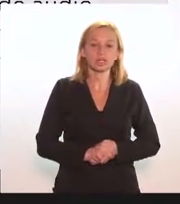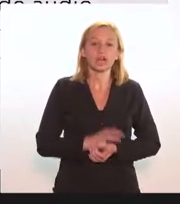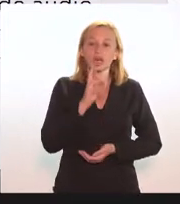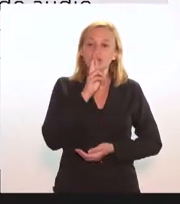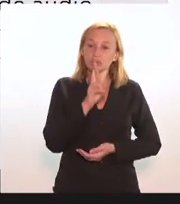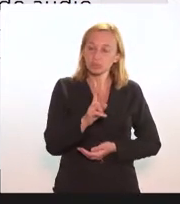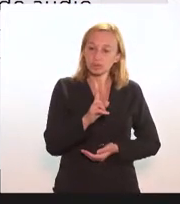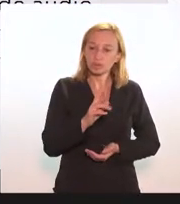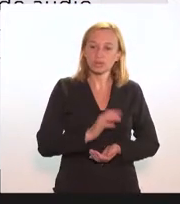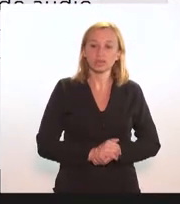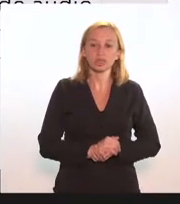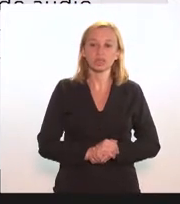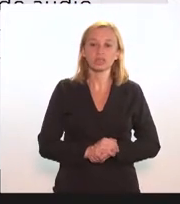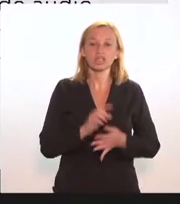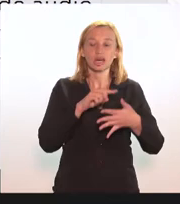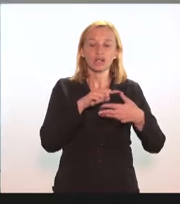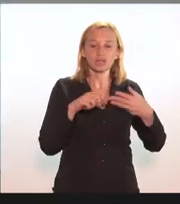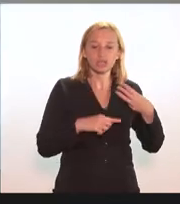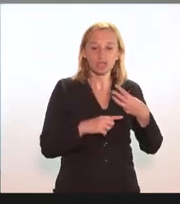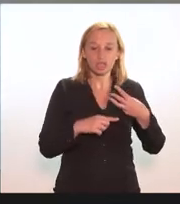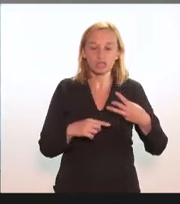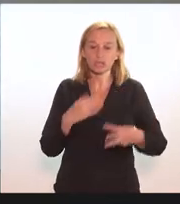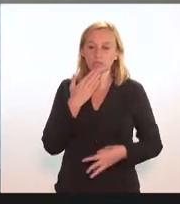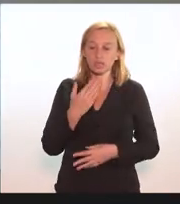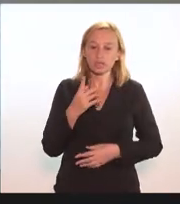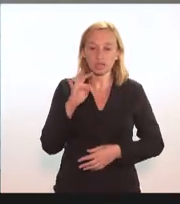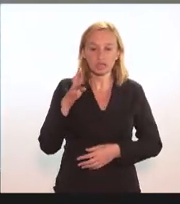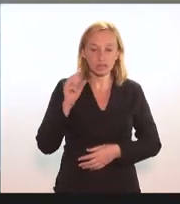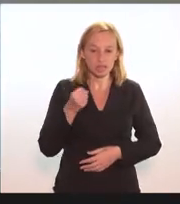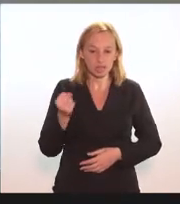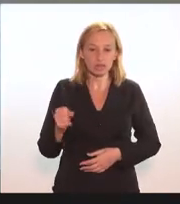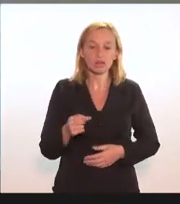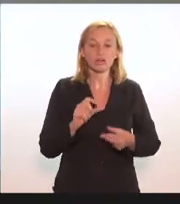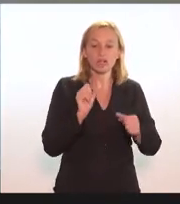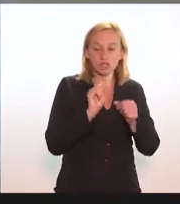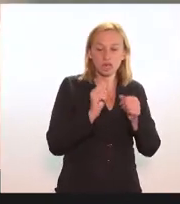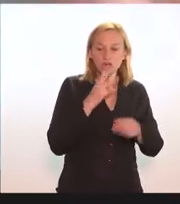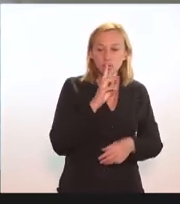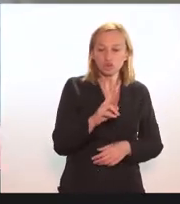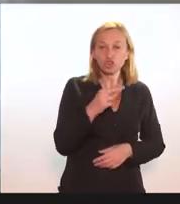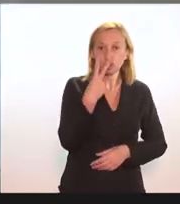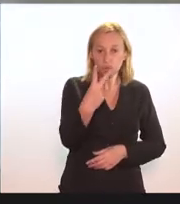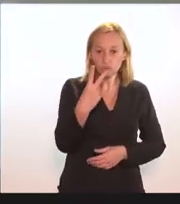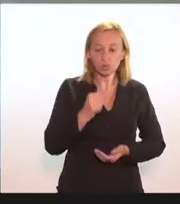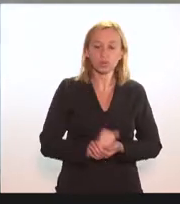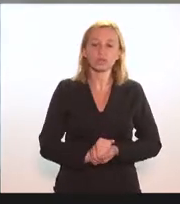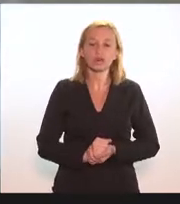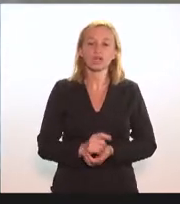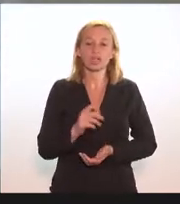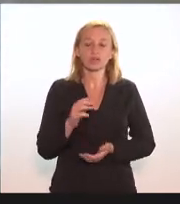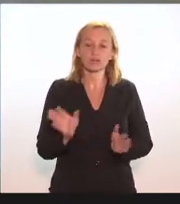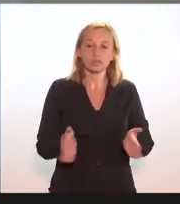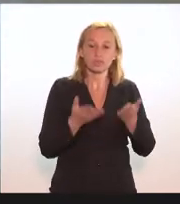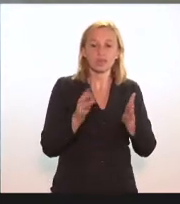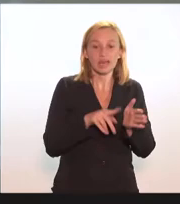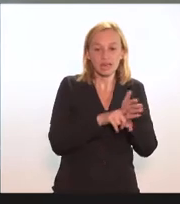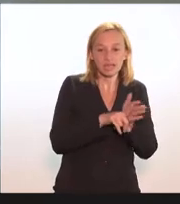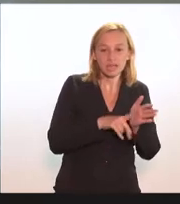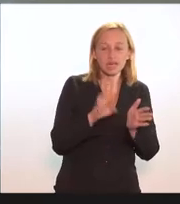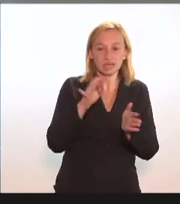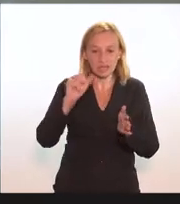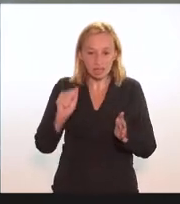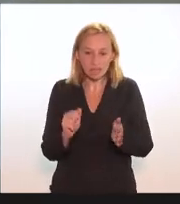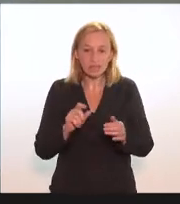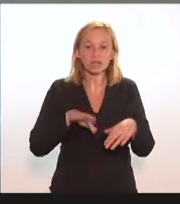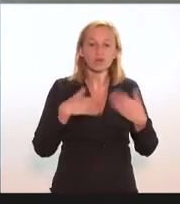respondendo a das três solicitações, eu imagino que eu respondi duas aqui no ofício, que era o desempenho da Receita e quais são as ações que a